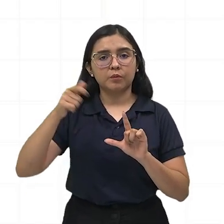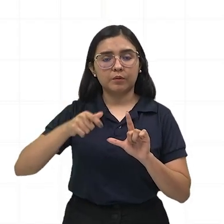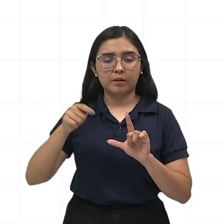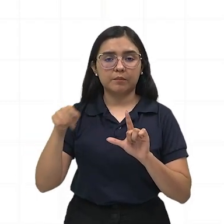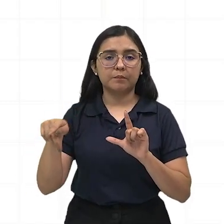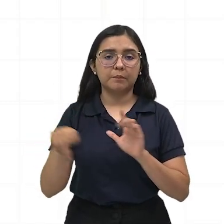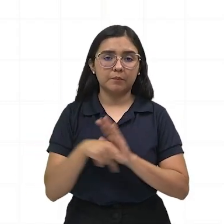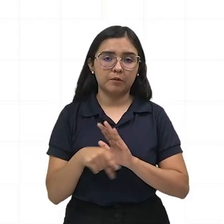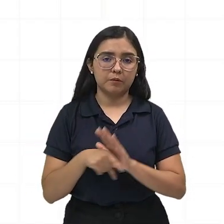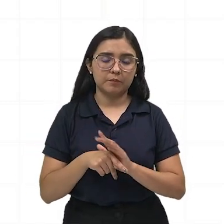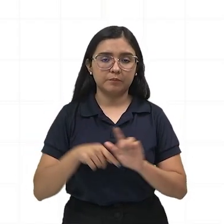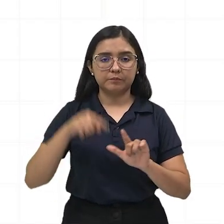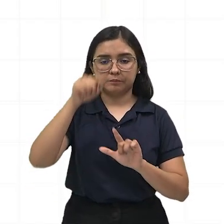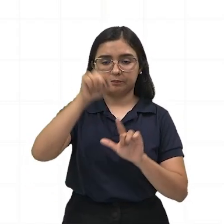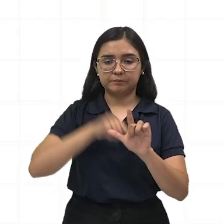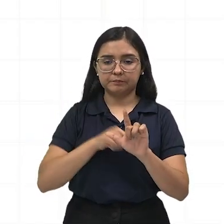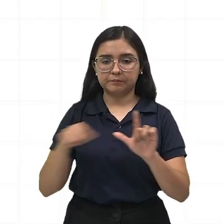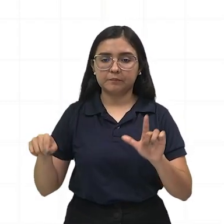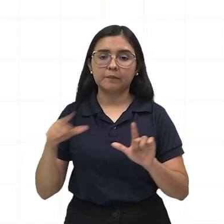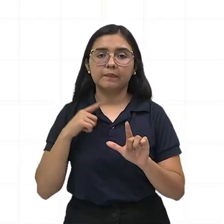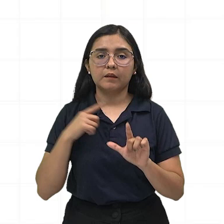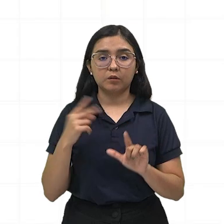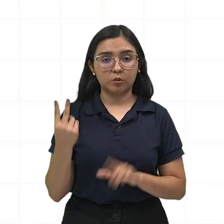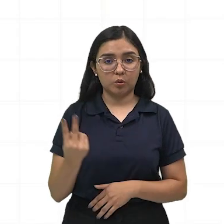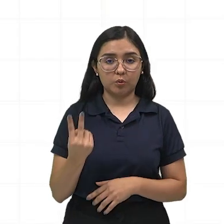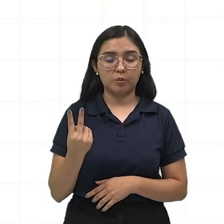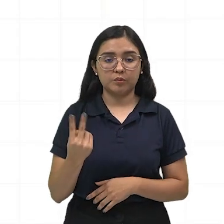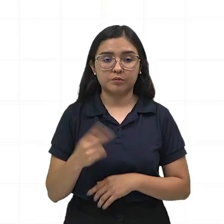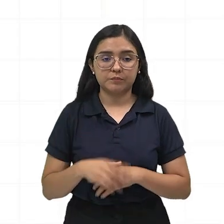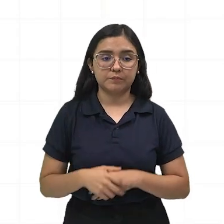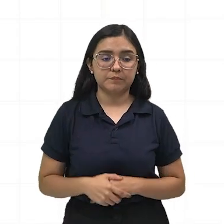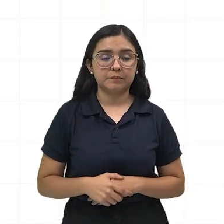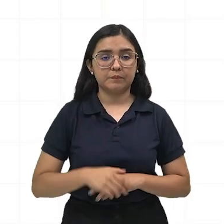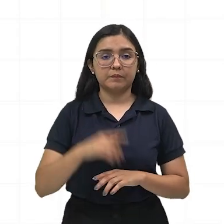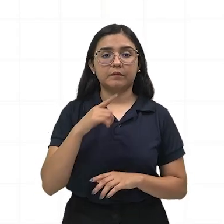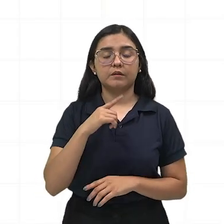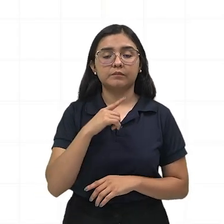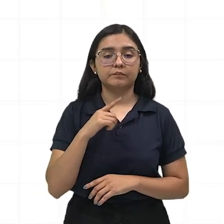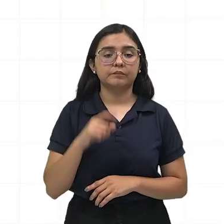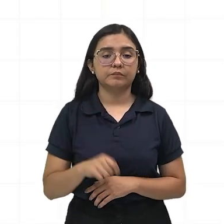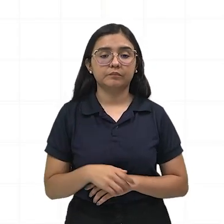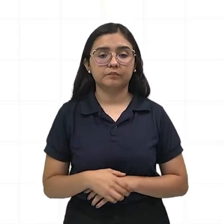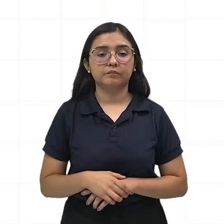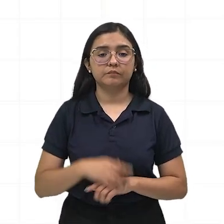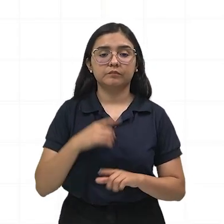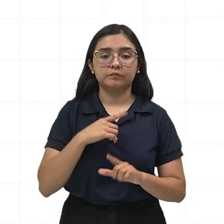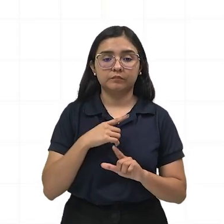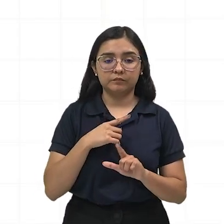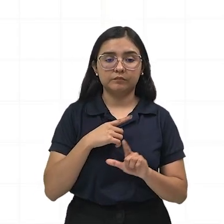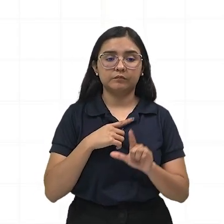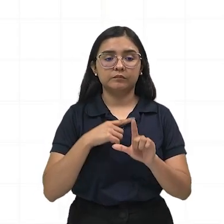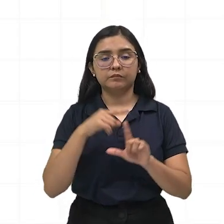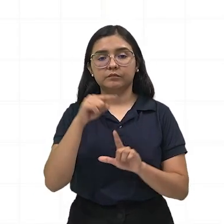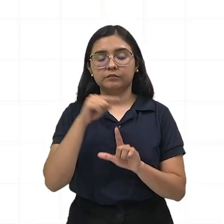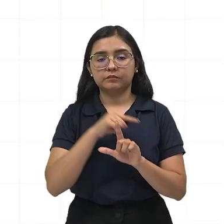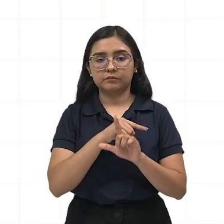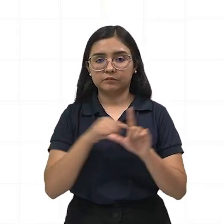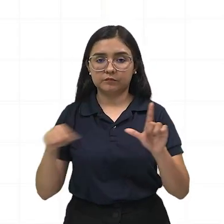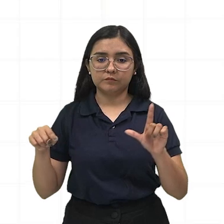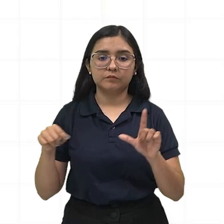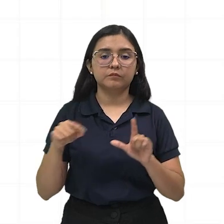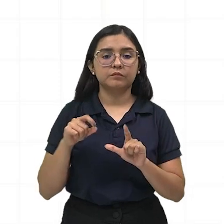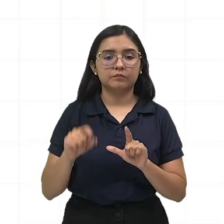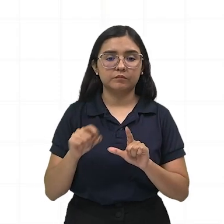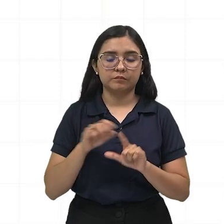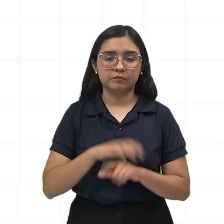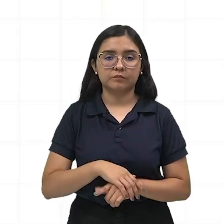endereço. Ele é composto por dois eixos numerados, né? Nós temos aí o eixo OX, aquele